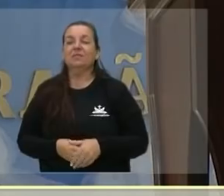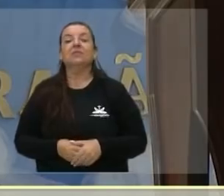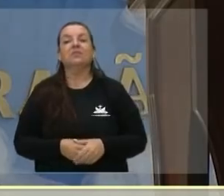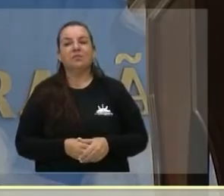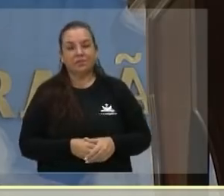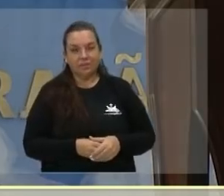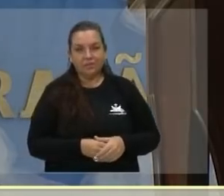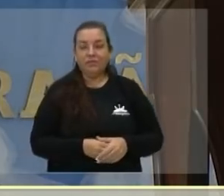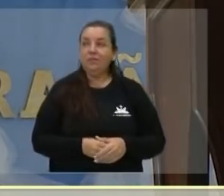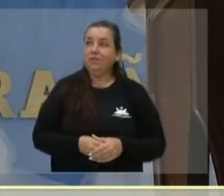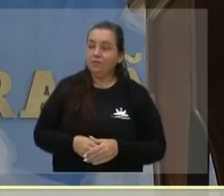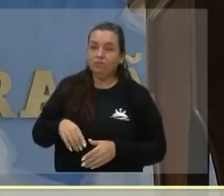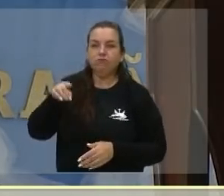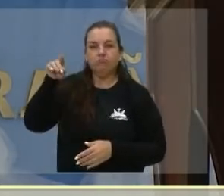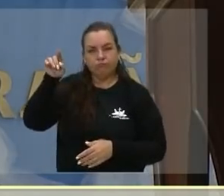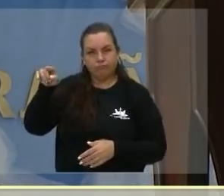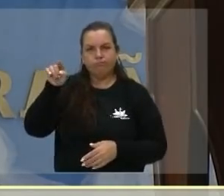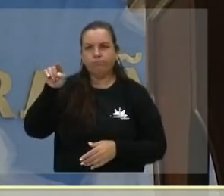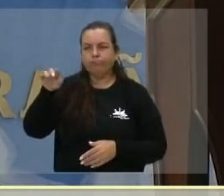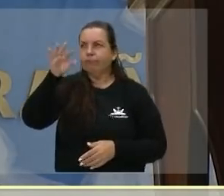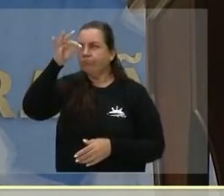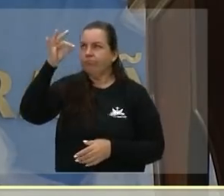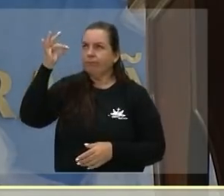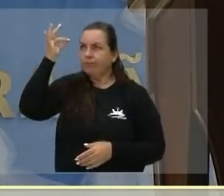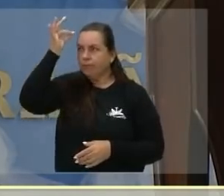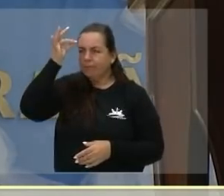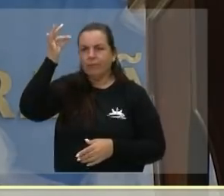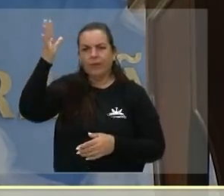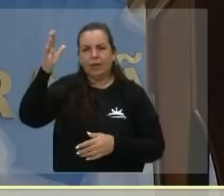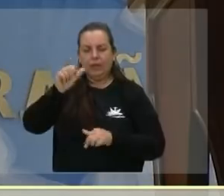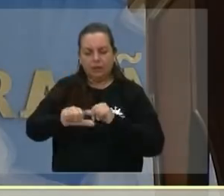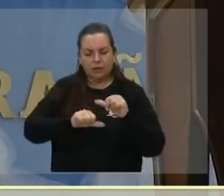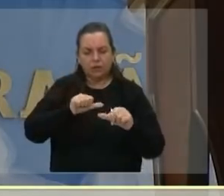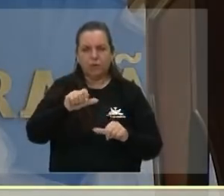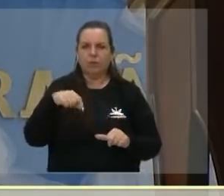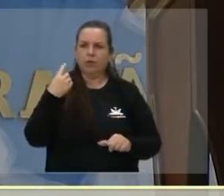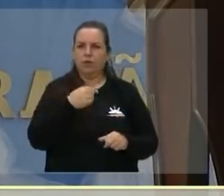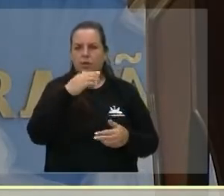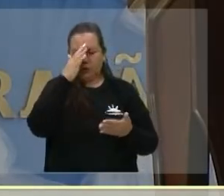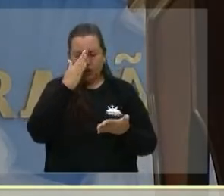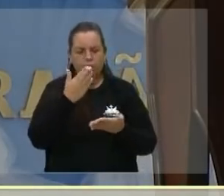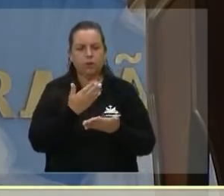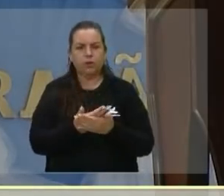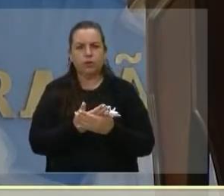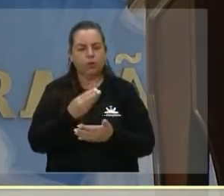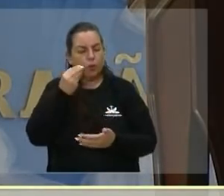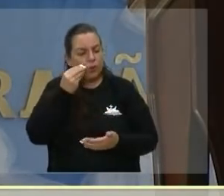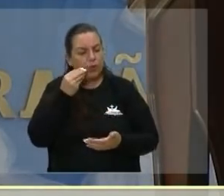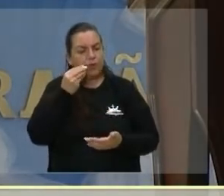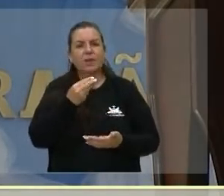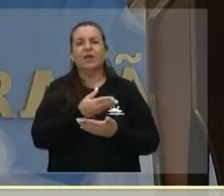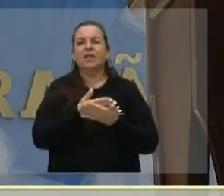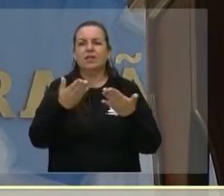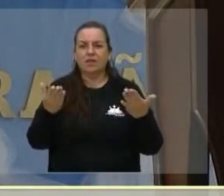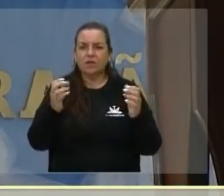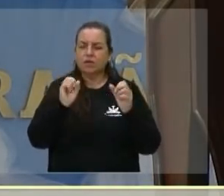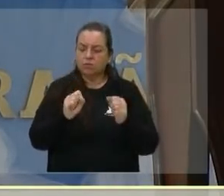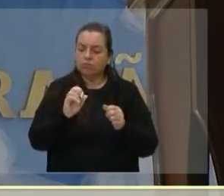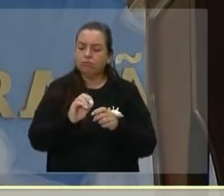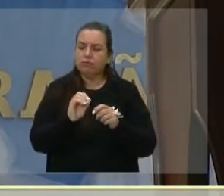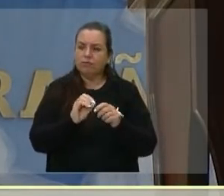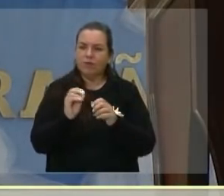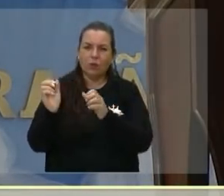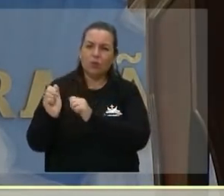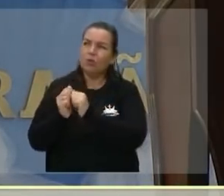e é esse espírito que nos transforma eu acredito uma experiência que você possa fazer com o